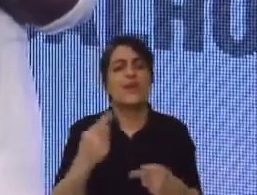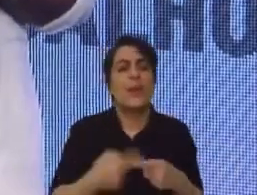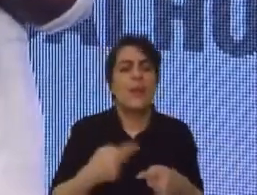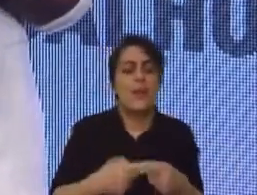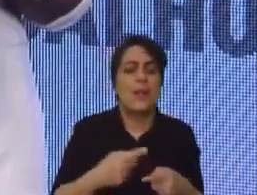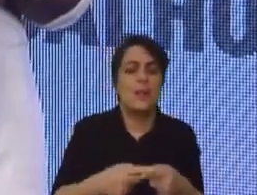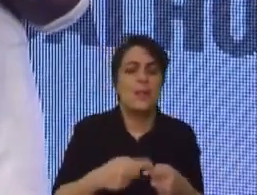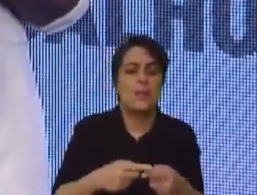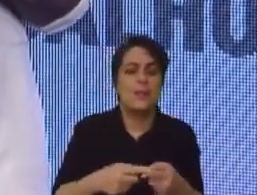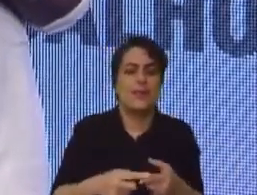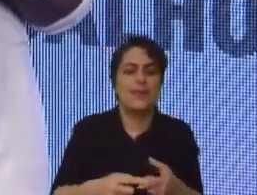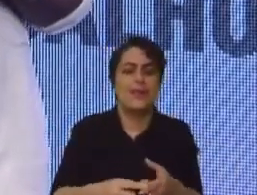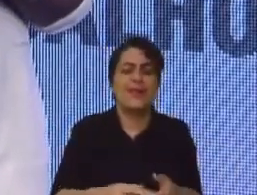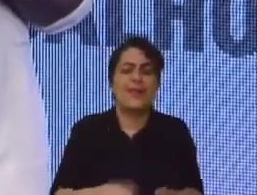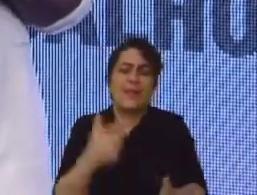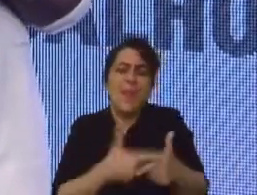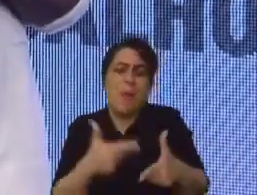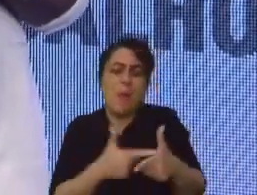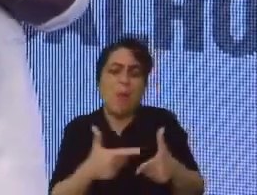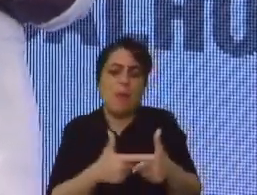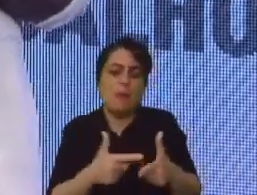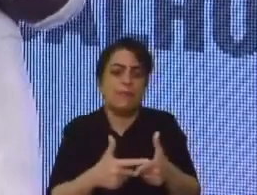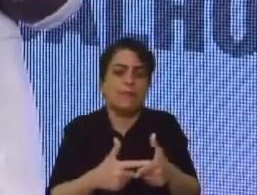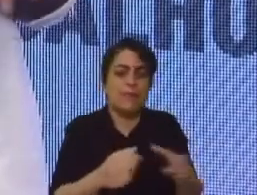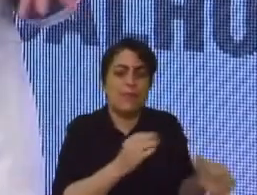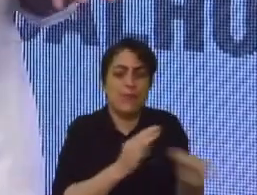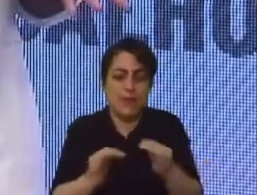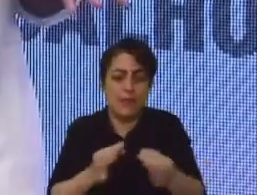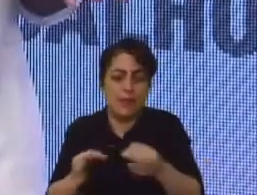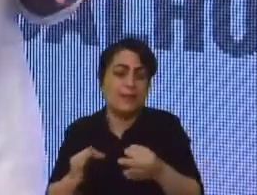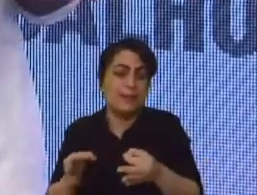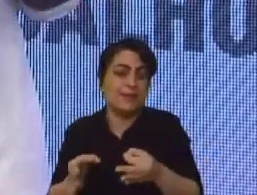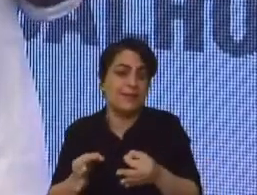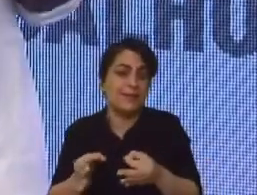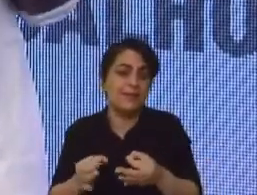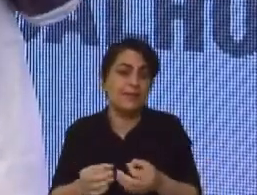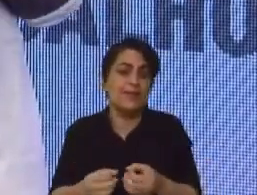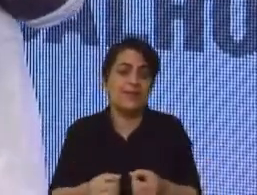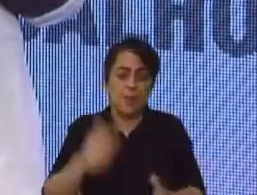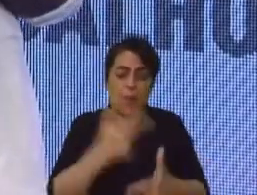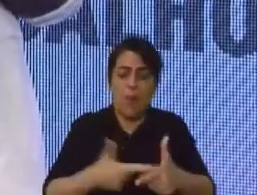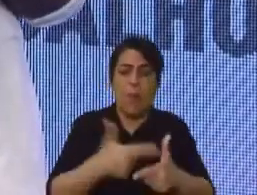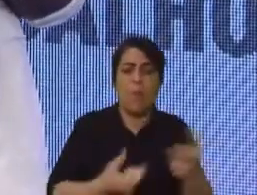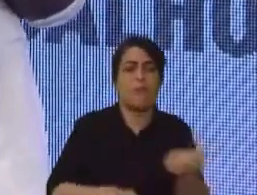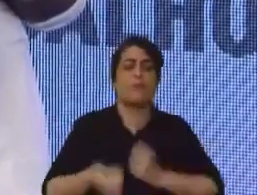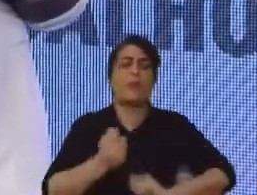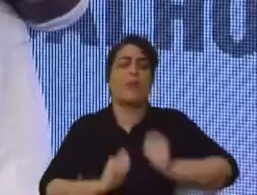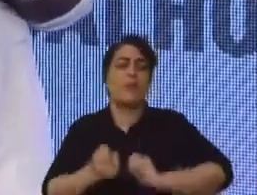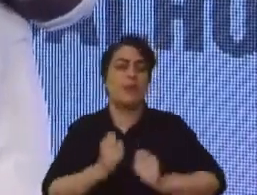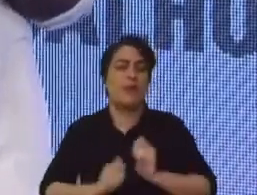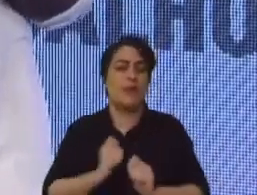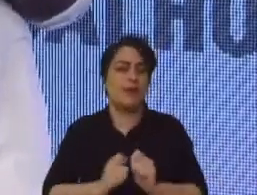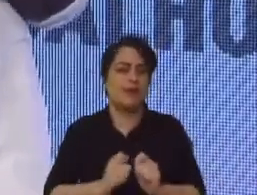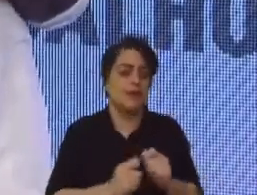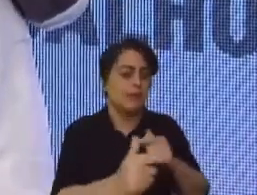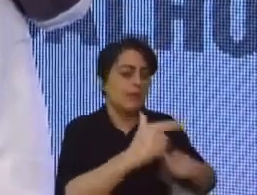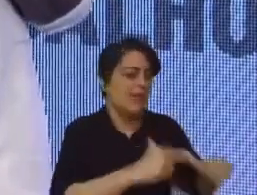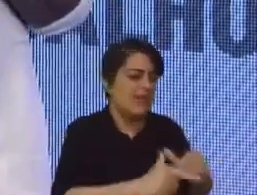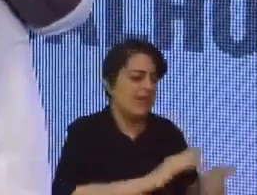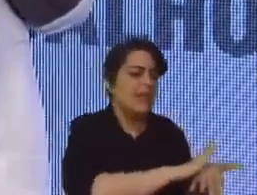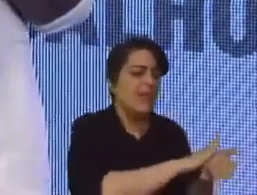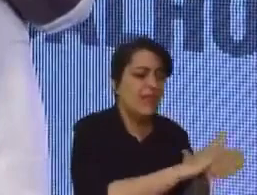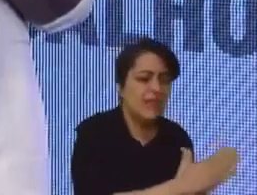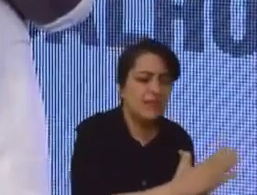Covid-19 já matou mais de 600 mil pessoas. Uma crise econômica que destrói empregos, corrói salários e